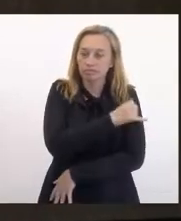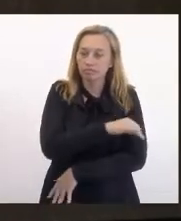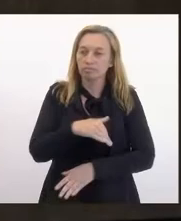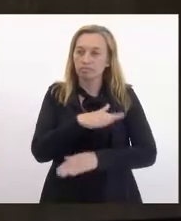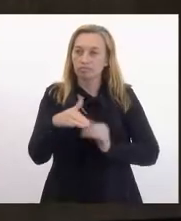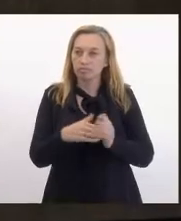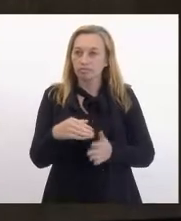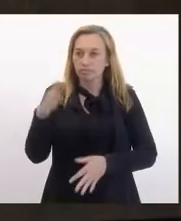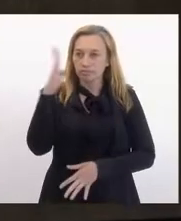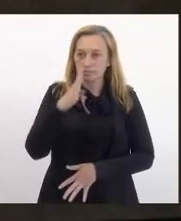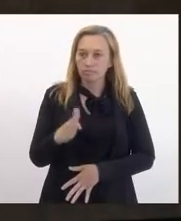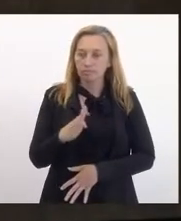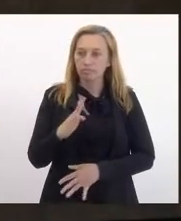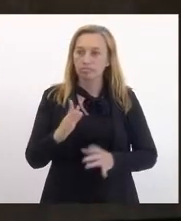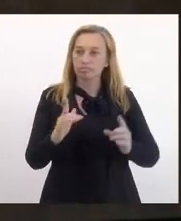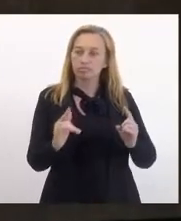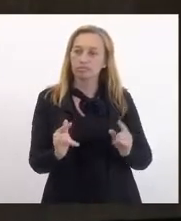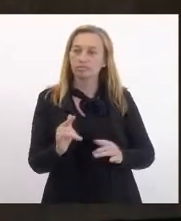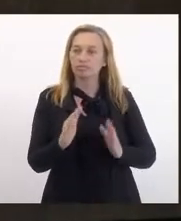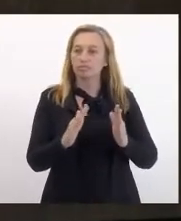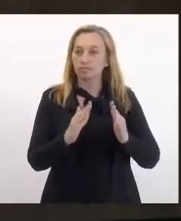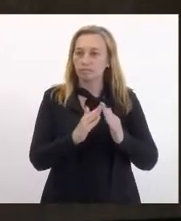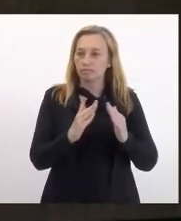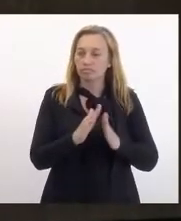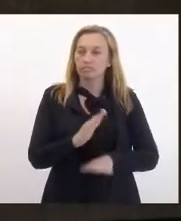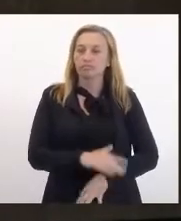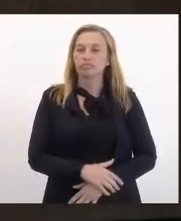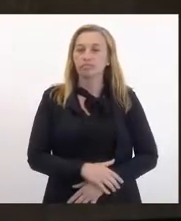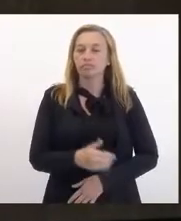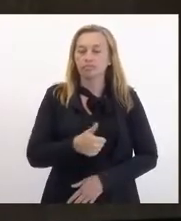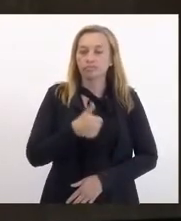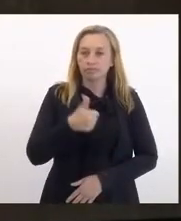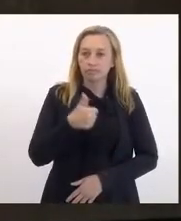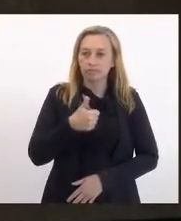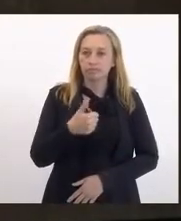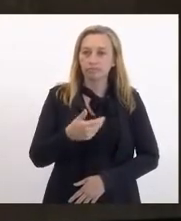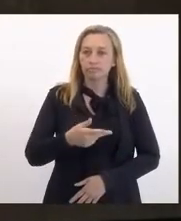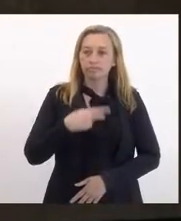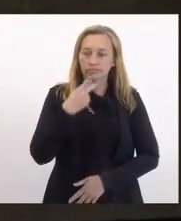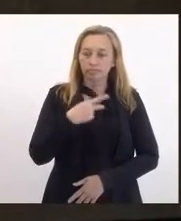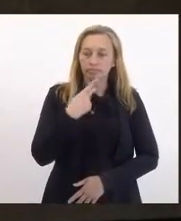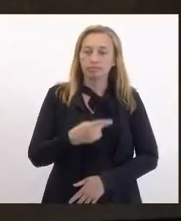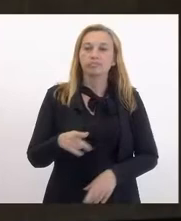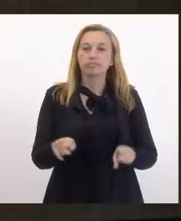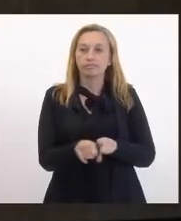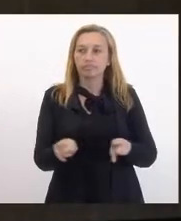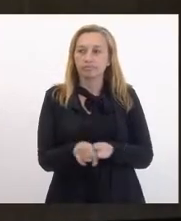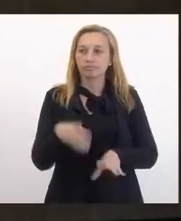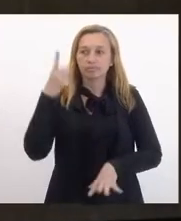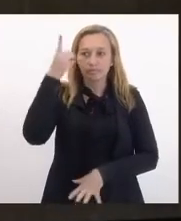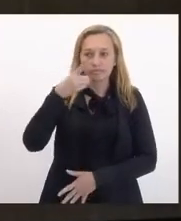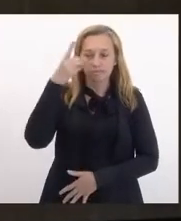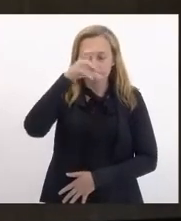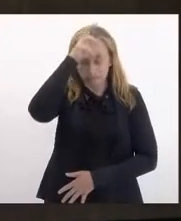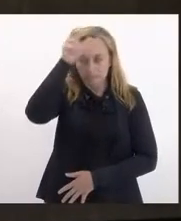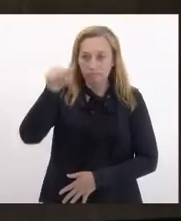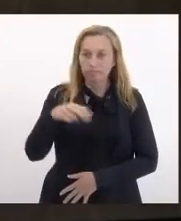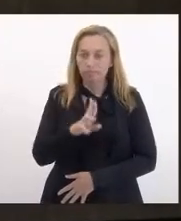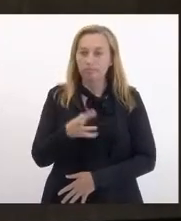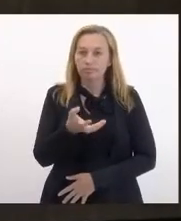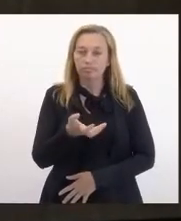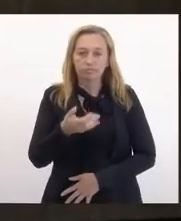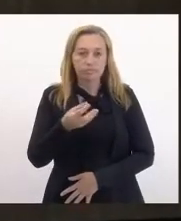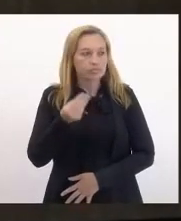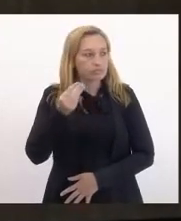déficit habitacional. Portanto, faço aqui essa primeira menção. Além disso, deputada Tia Ju, eu quero aproveitar o